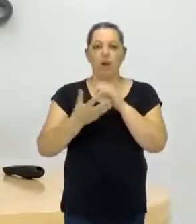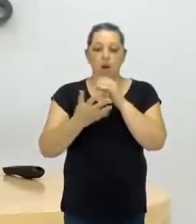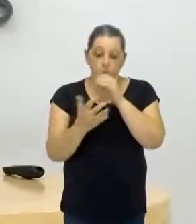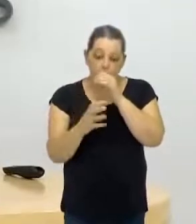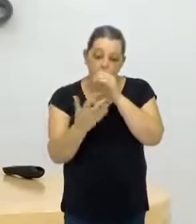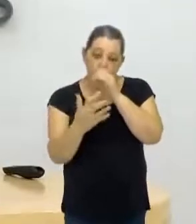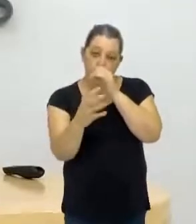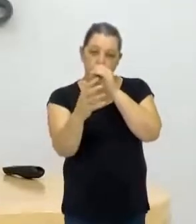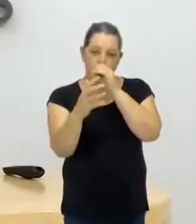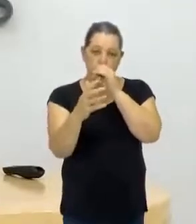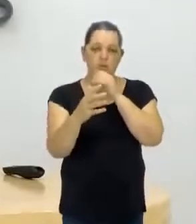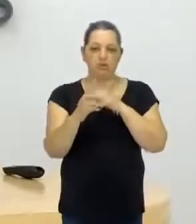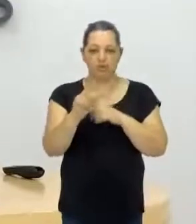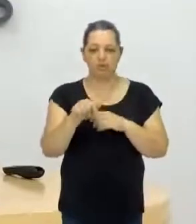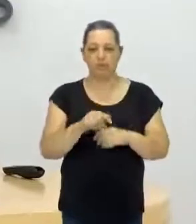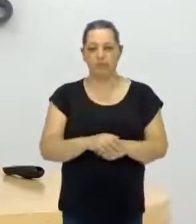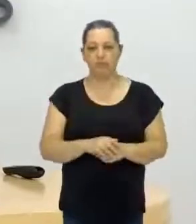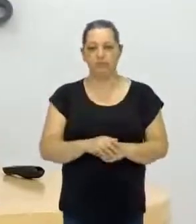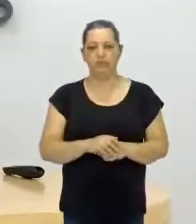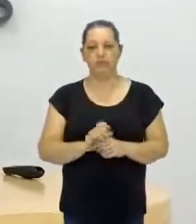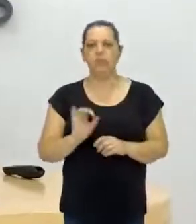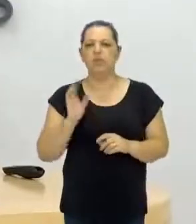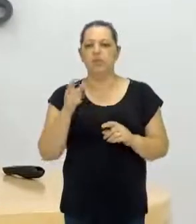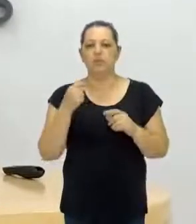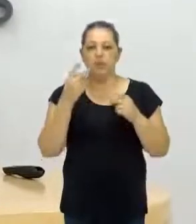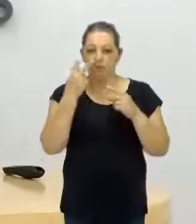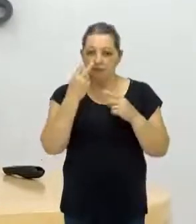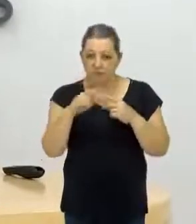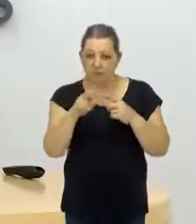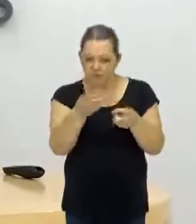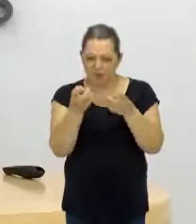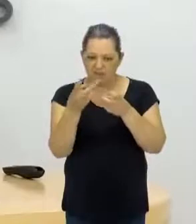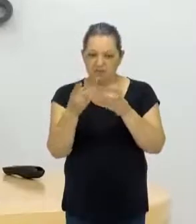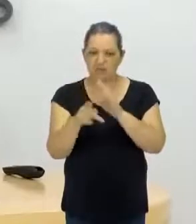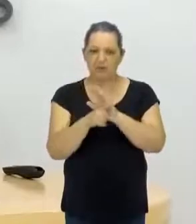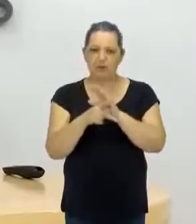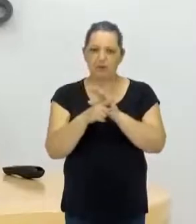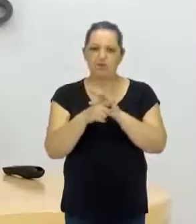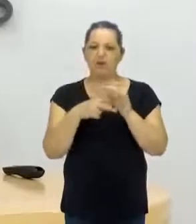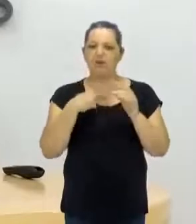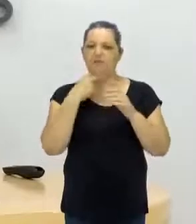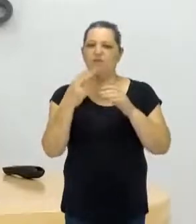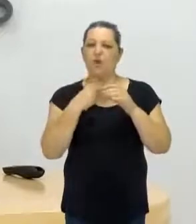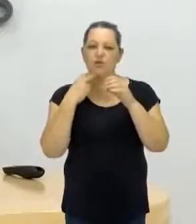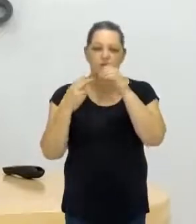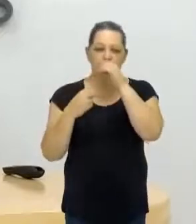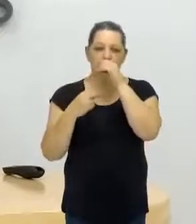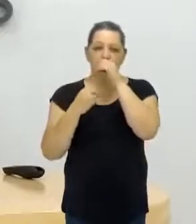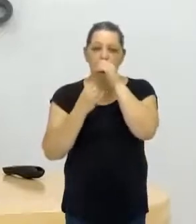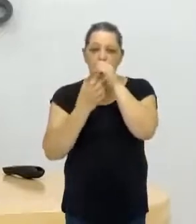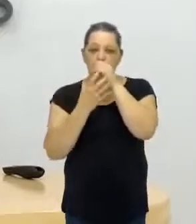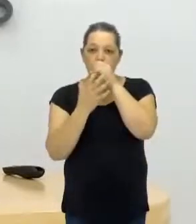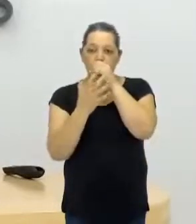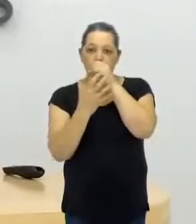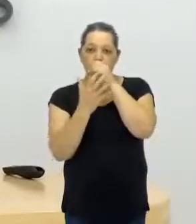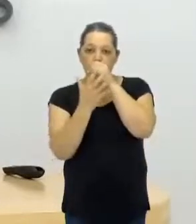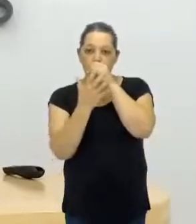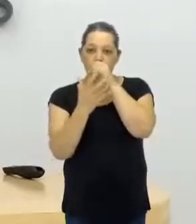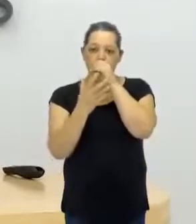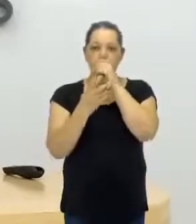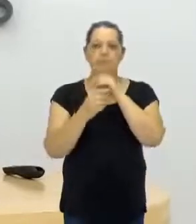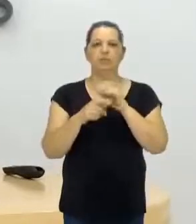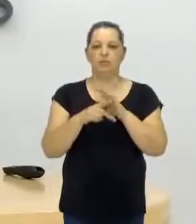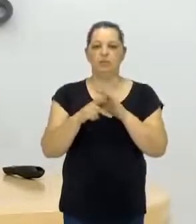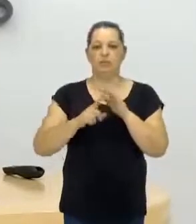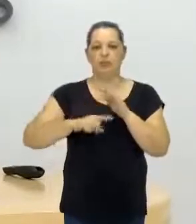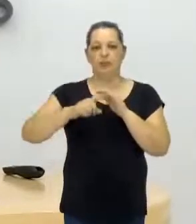num determinado, né, amparato, e você consegue o quê? É enxergar a sua voz, né? Então, quanto mais você enxergar, quanto mais você tem a ver com agudo, com grave, vai